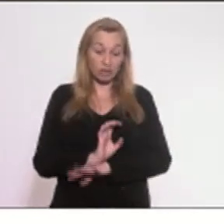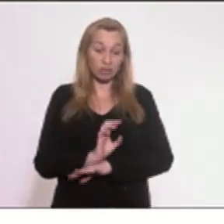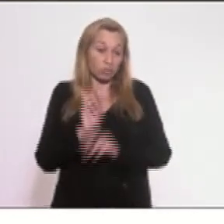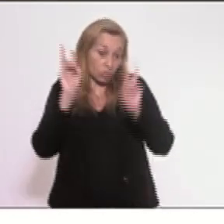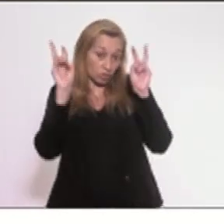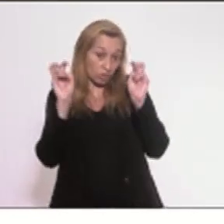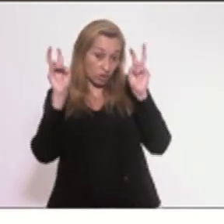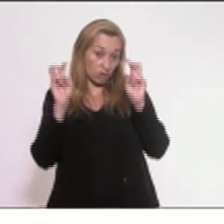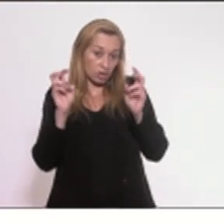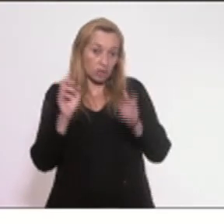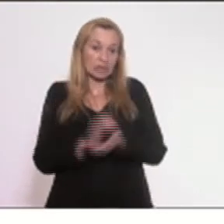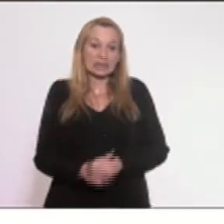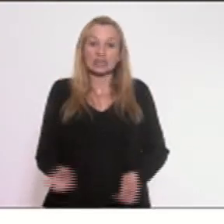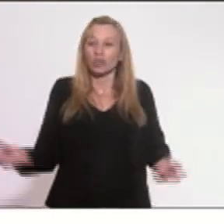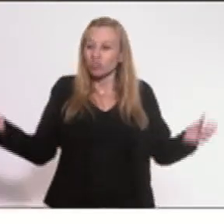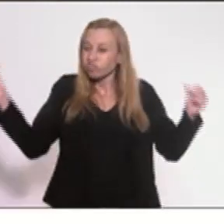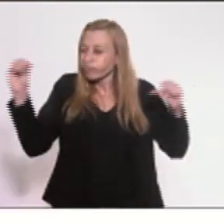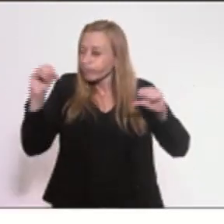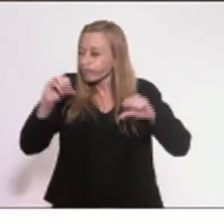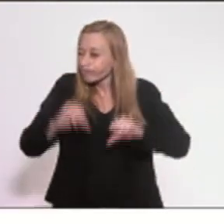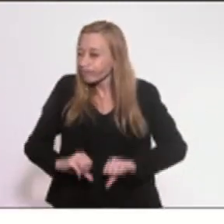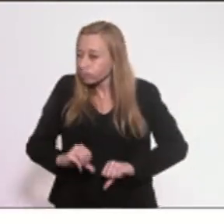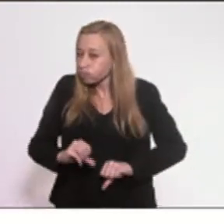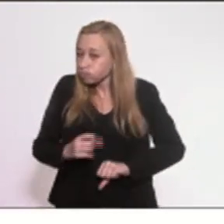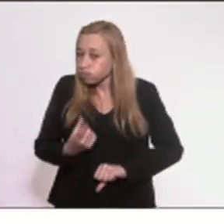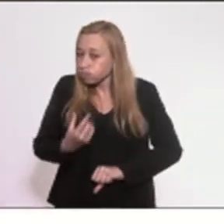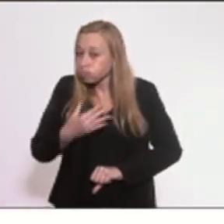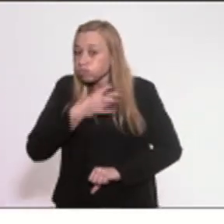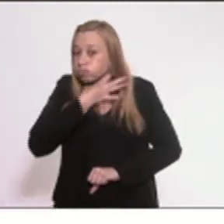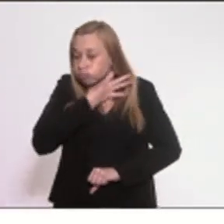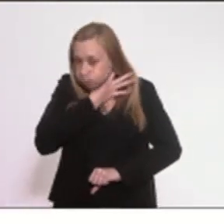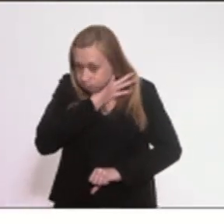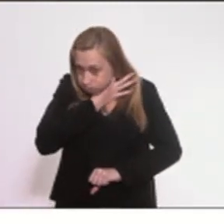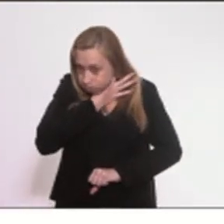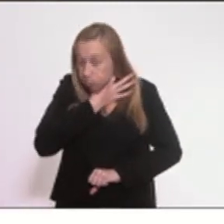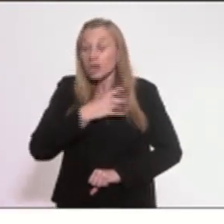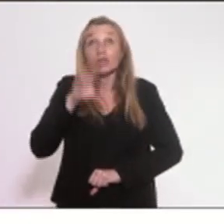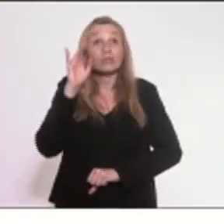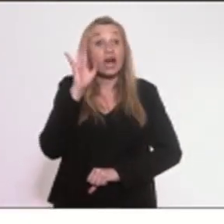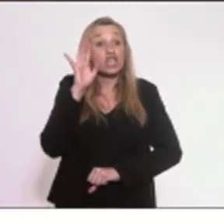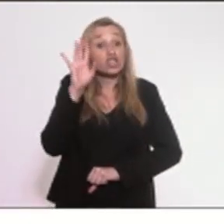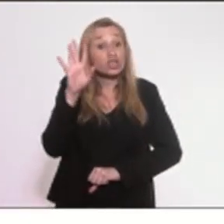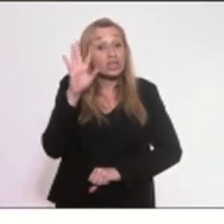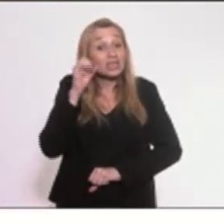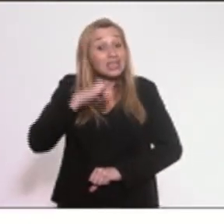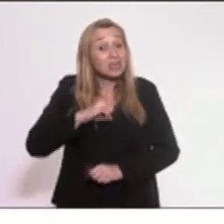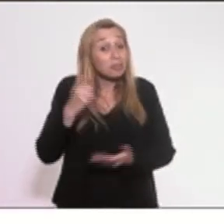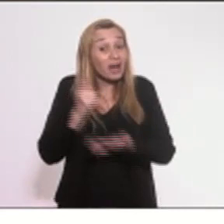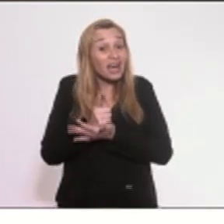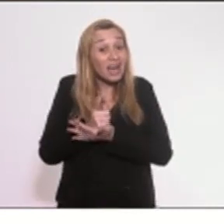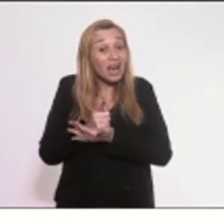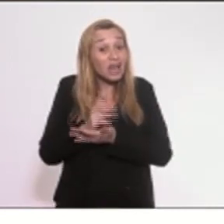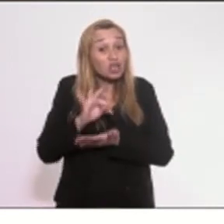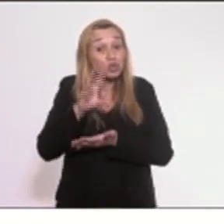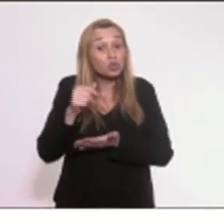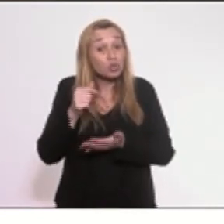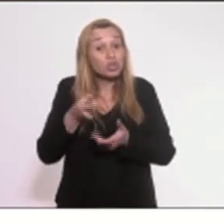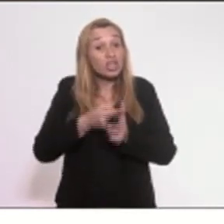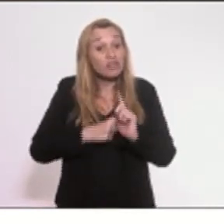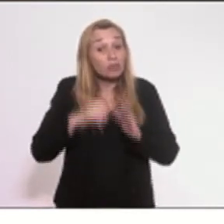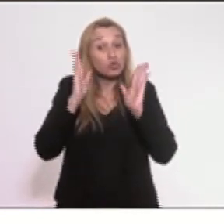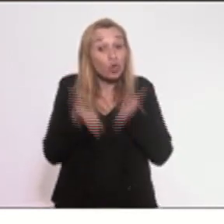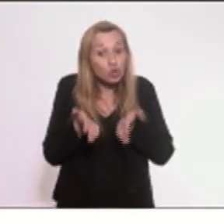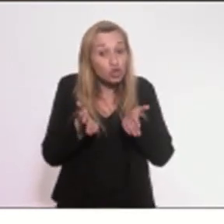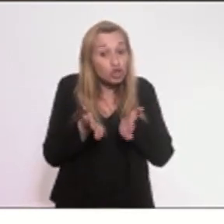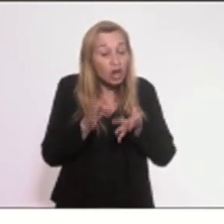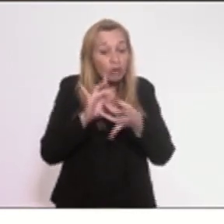situação calamitosa de caos financeiro, imagina se nós tivermos que pagar o que devemos hoje à União.